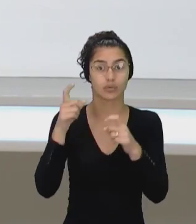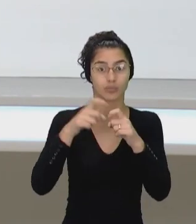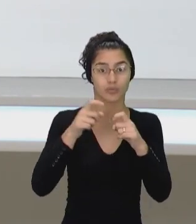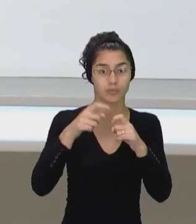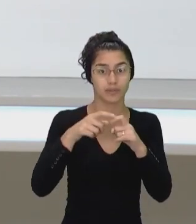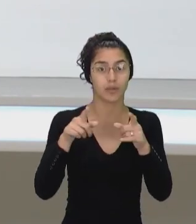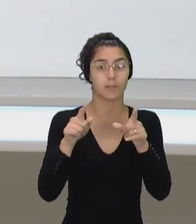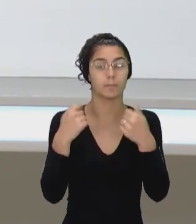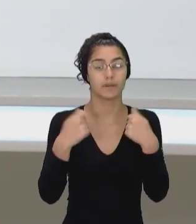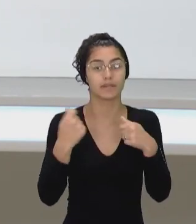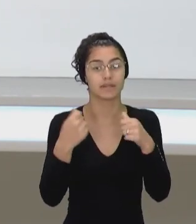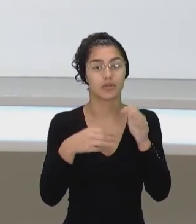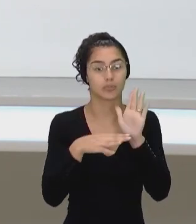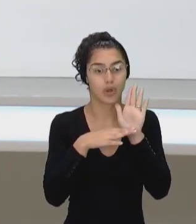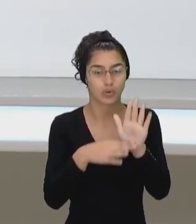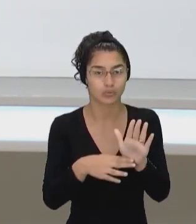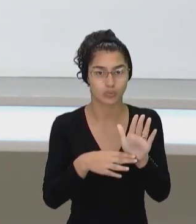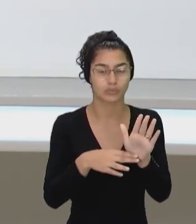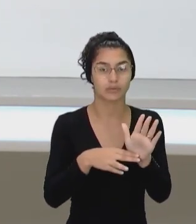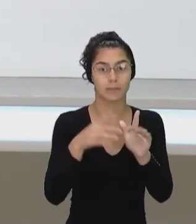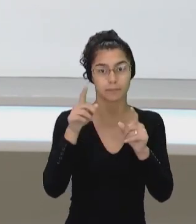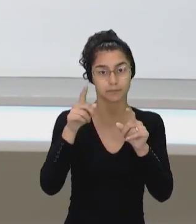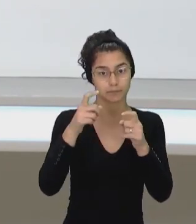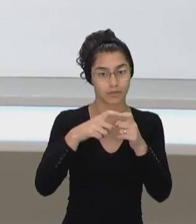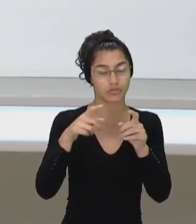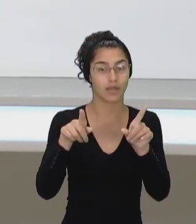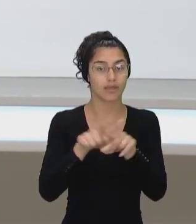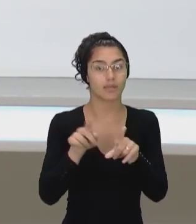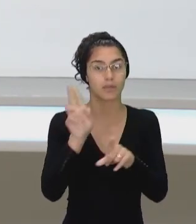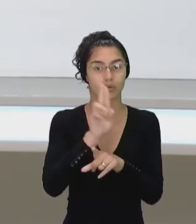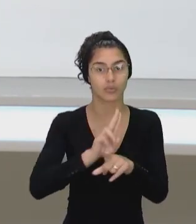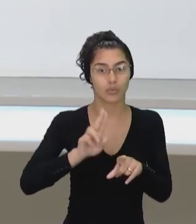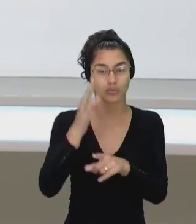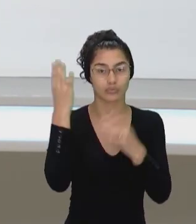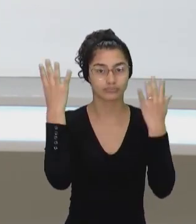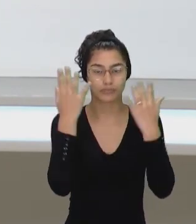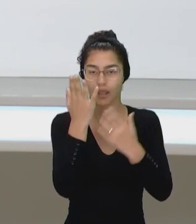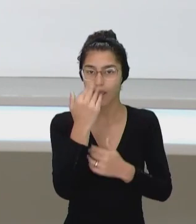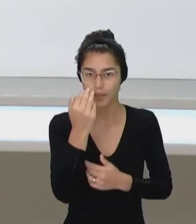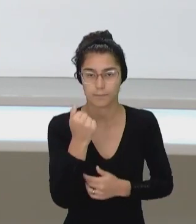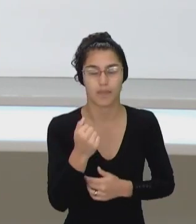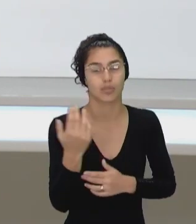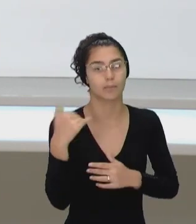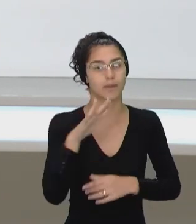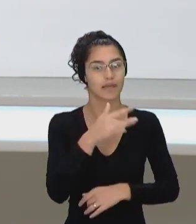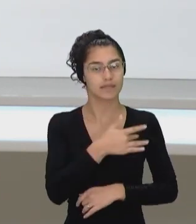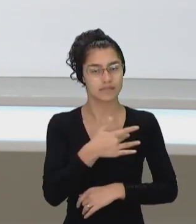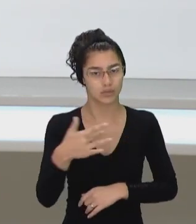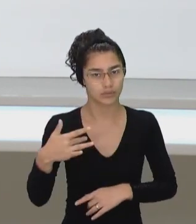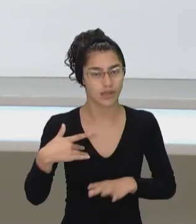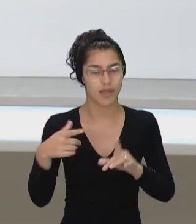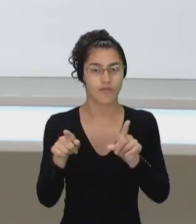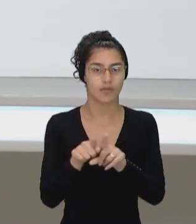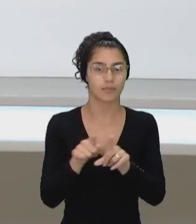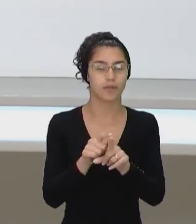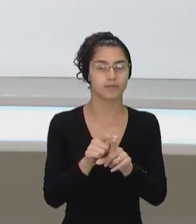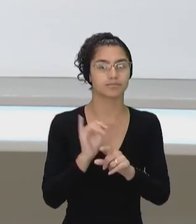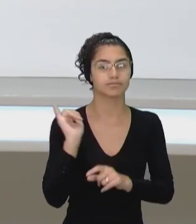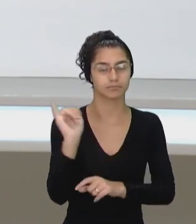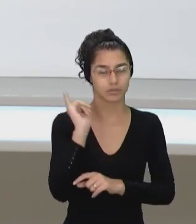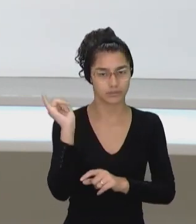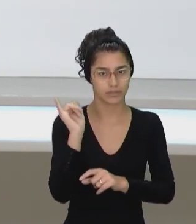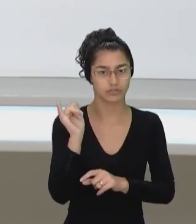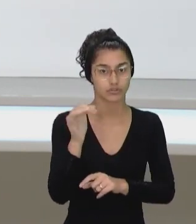então precisa de uma intervenção médica e também consumo aí de alimentos mais saudáveis, mais ricos